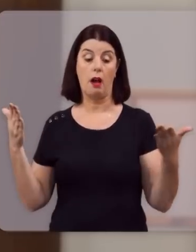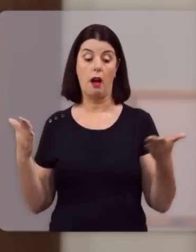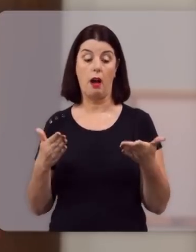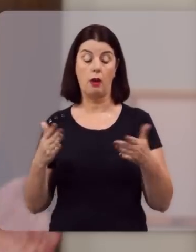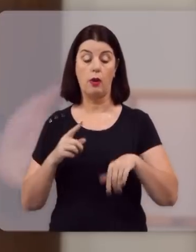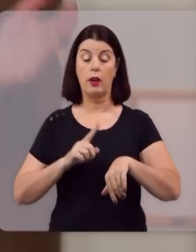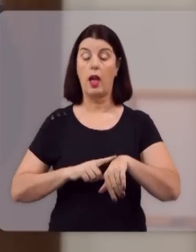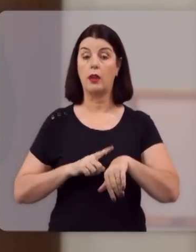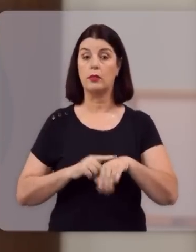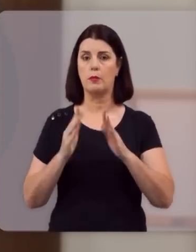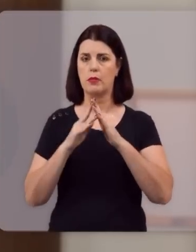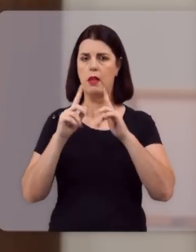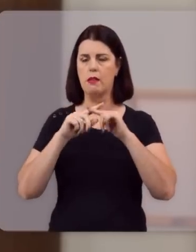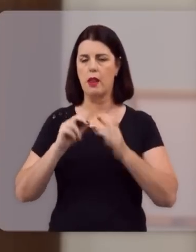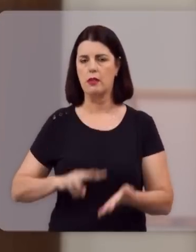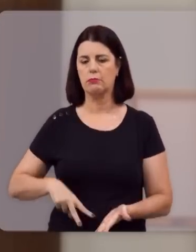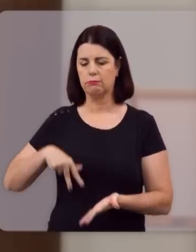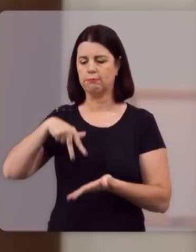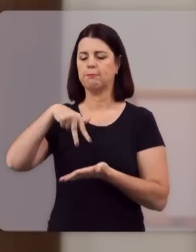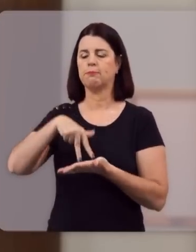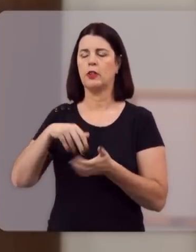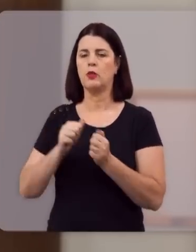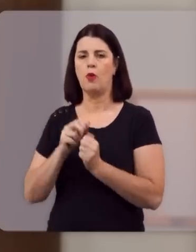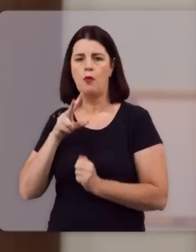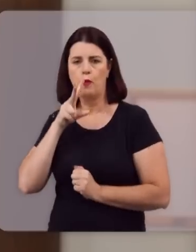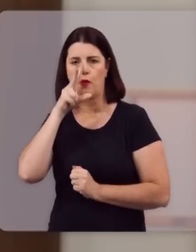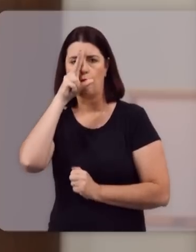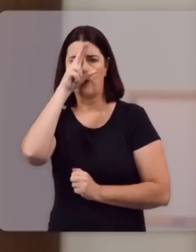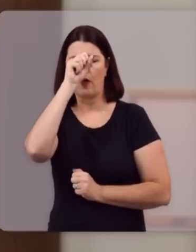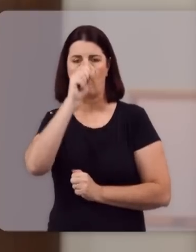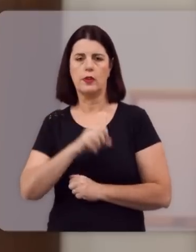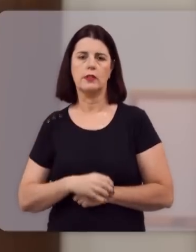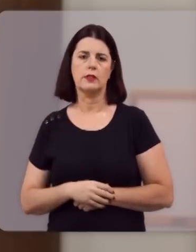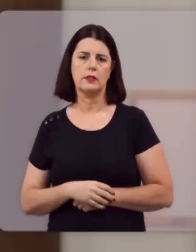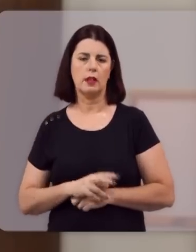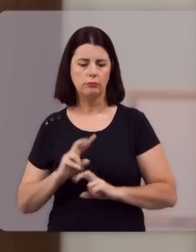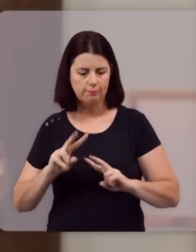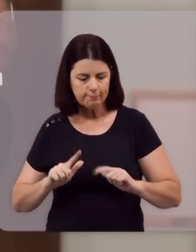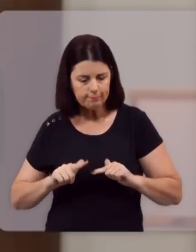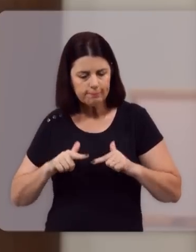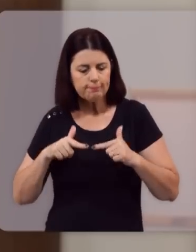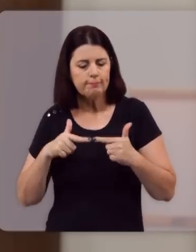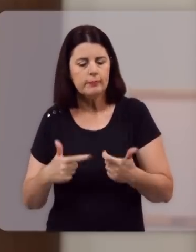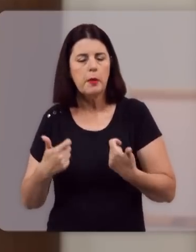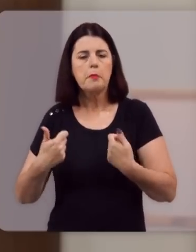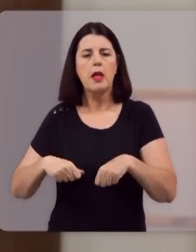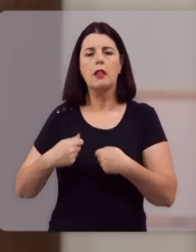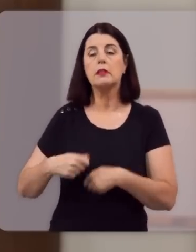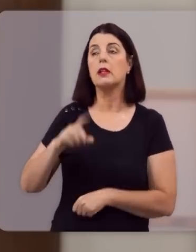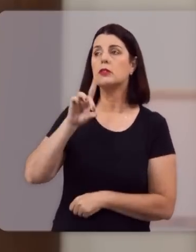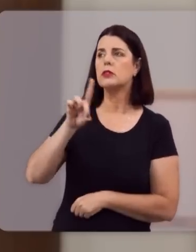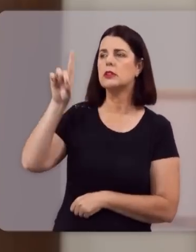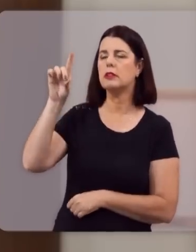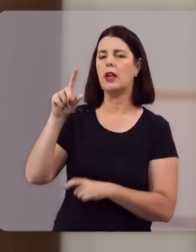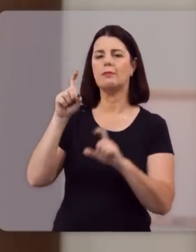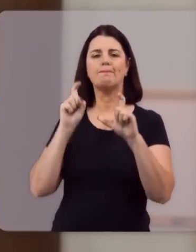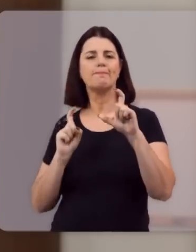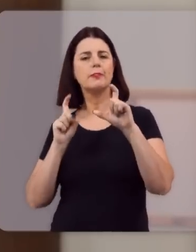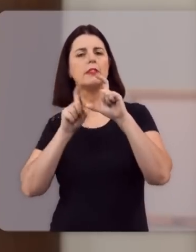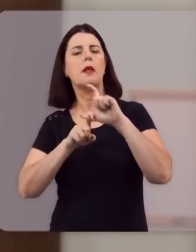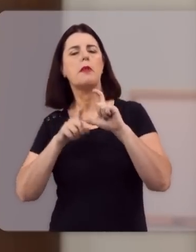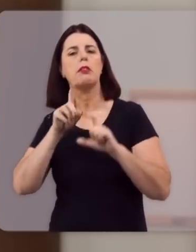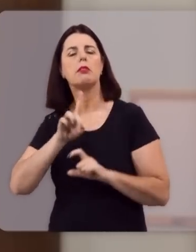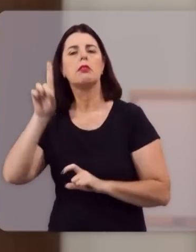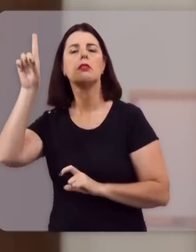É hora da igreja de Deus se levantar com grande força e vigor, na dependência do Espírito de Deus, olhando